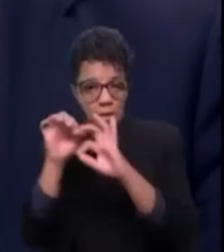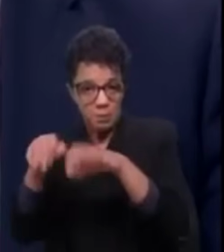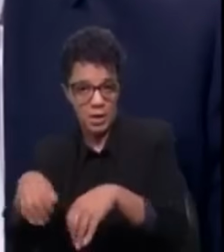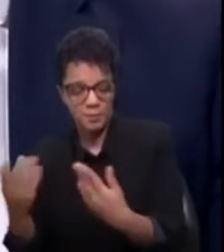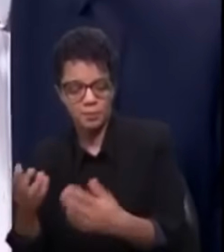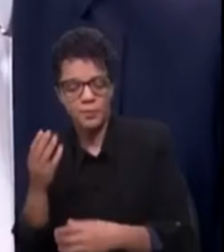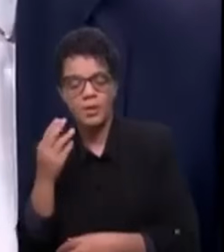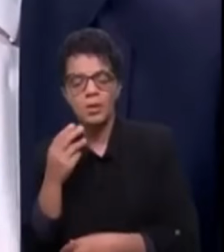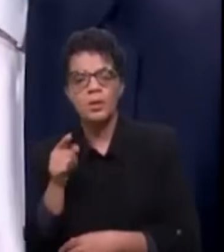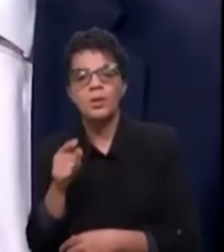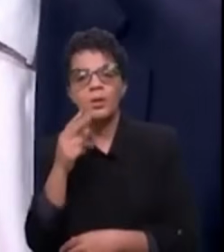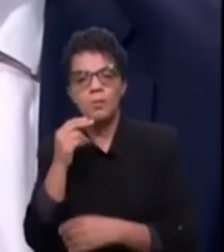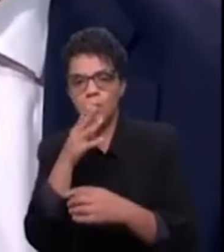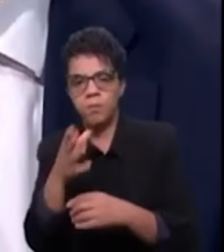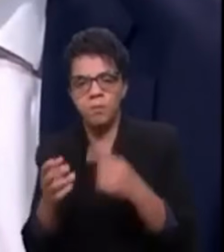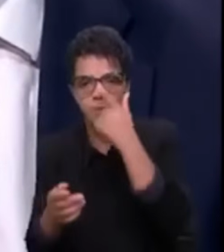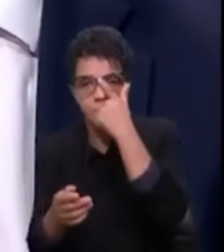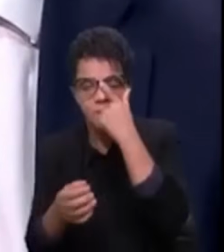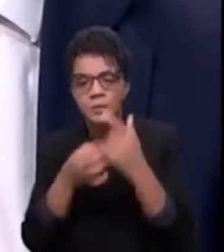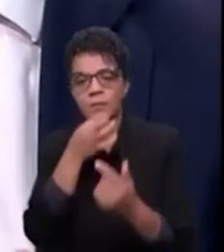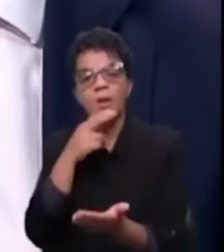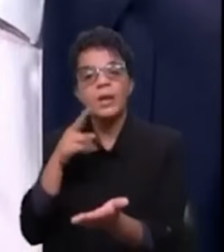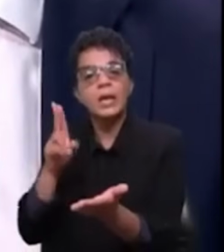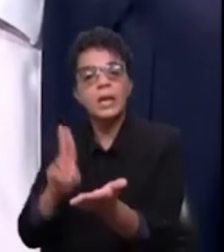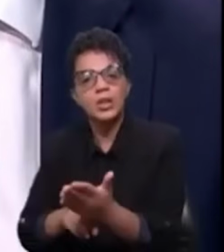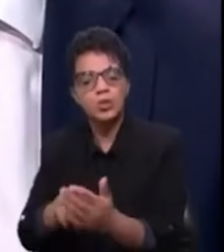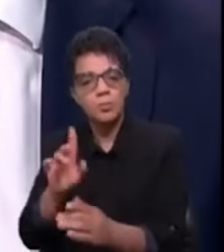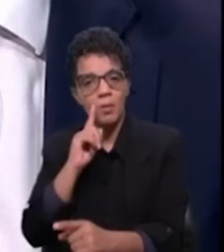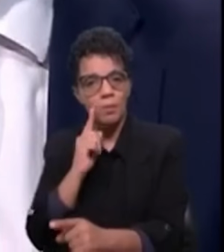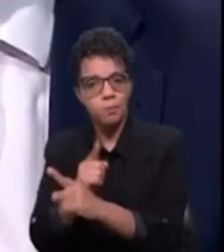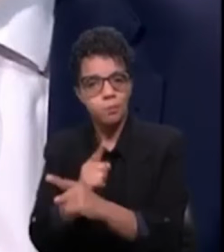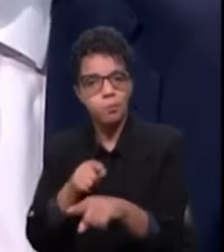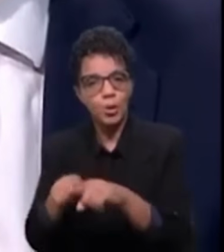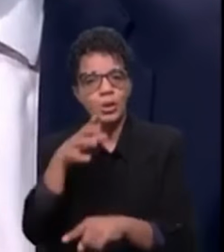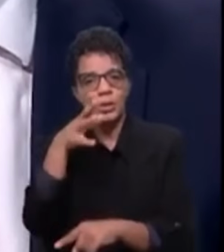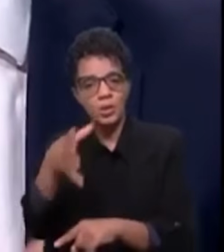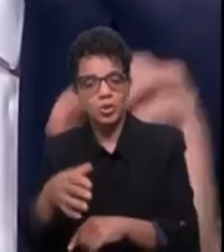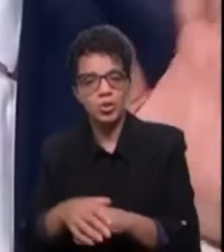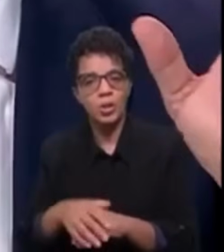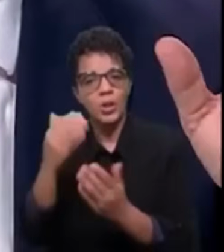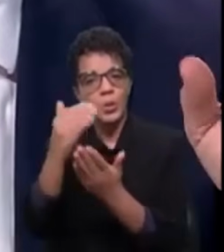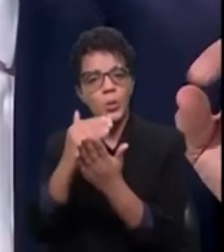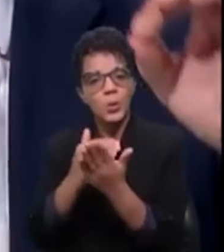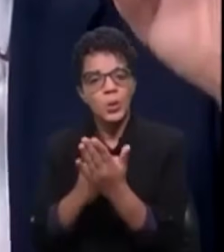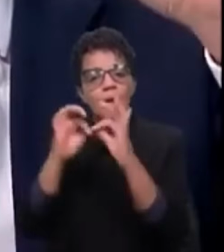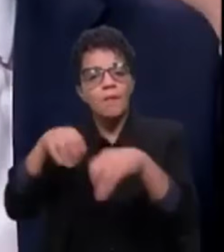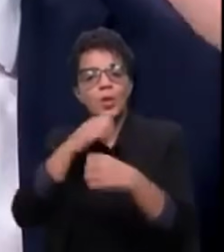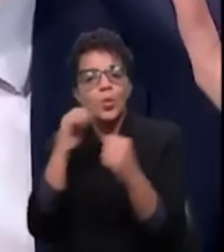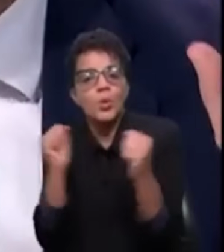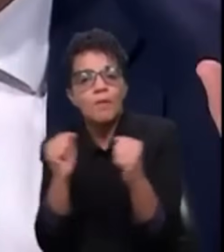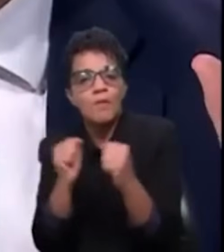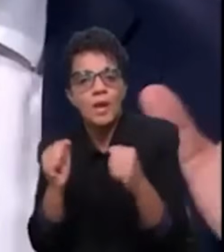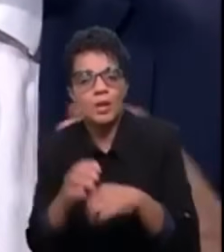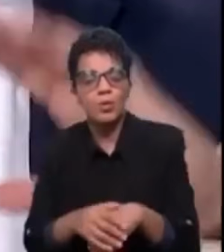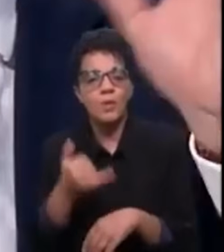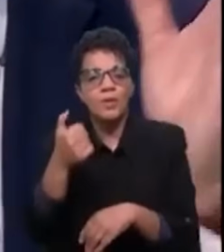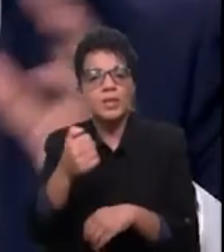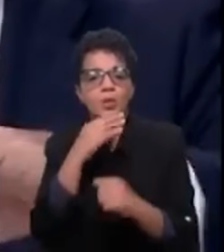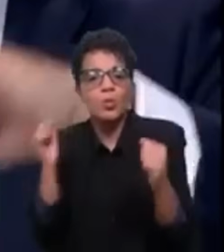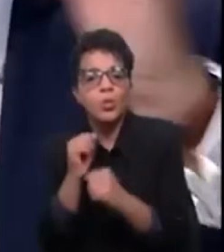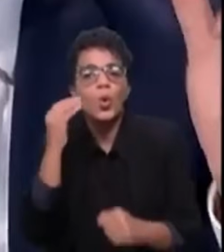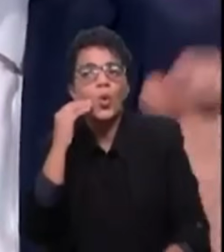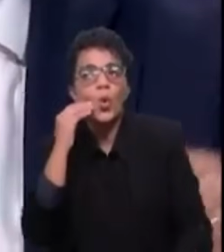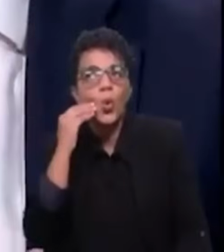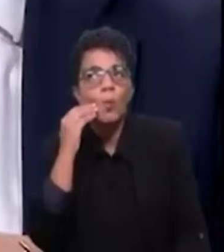comess Lu Montenegro fala em Realismo Mas é o mesmo político que diz que vai acabar as listas de esperas no inverno ou no inverno 25 sem saber